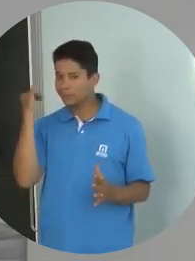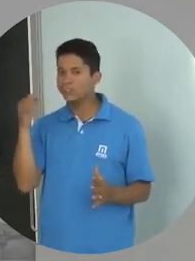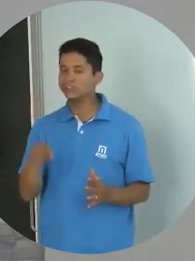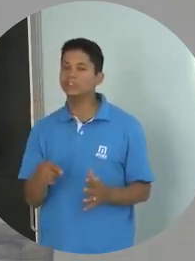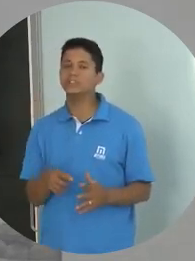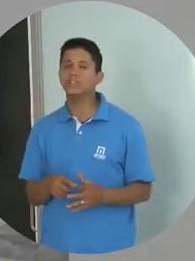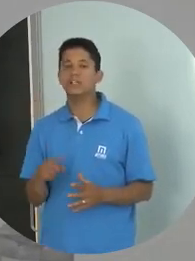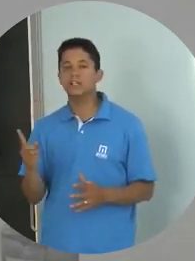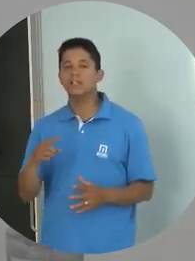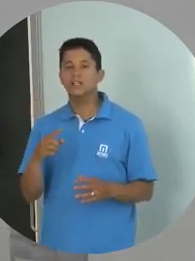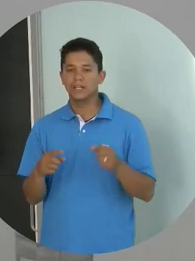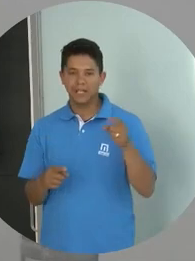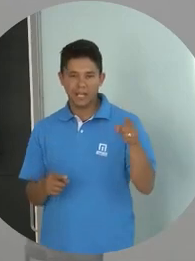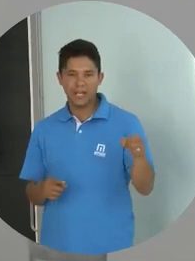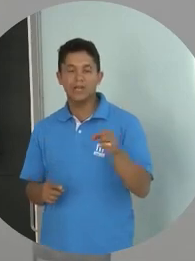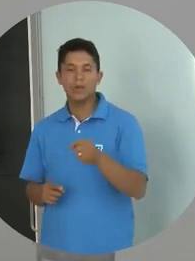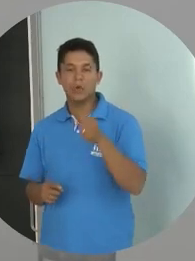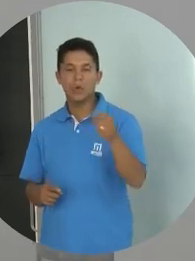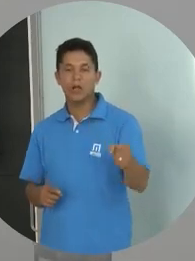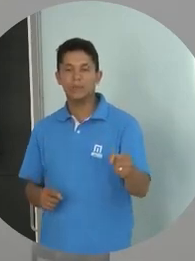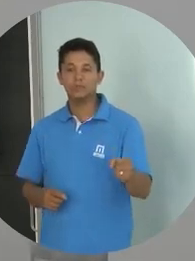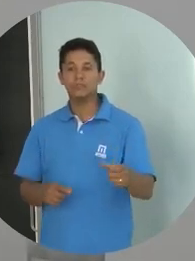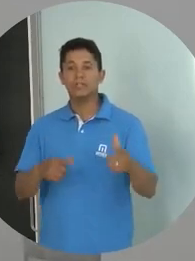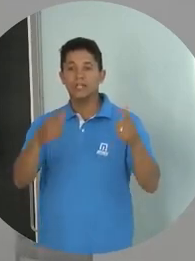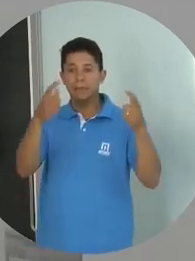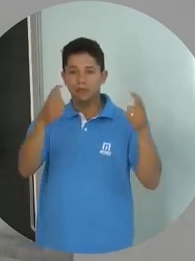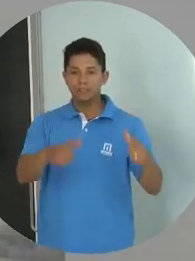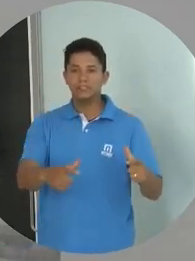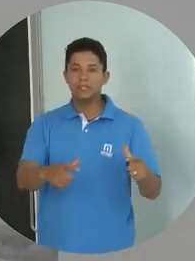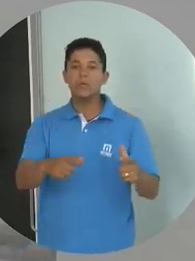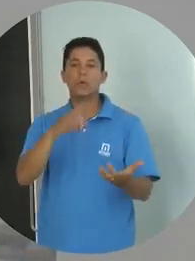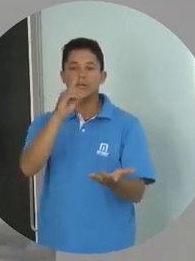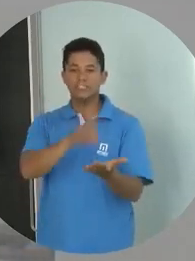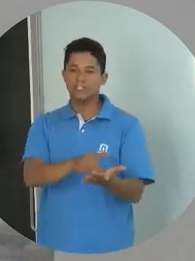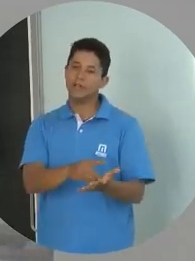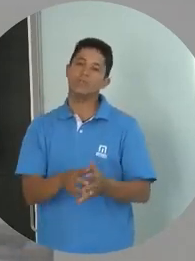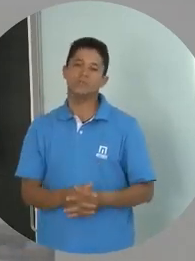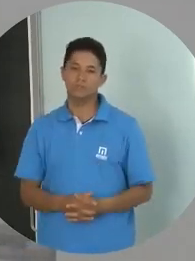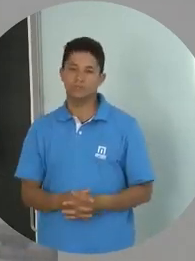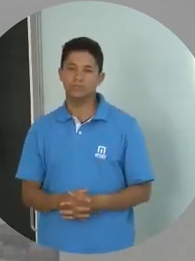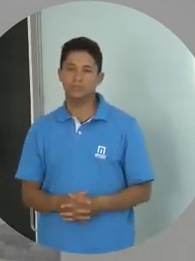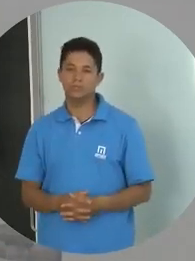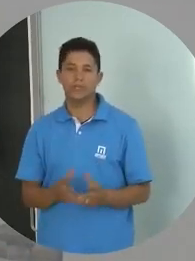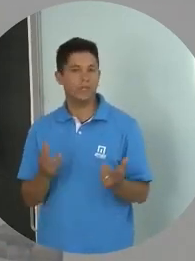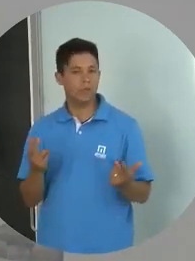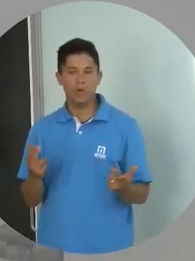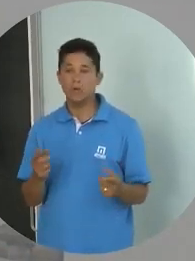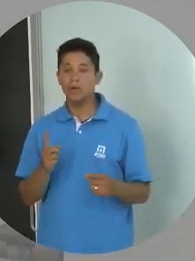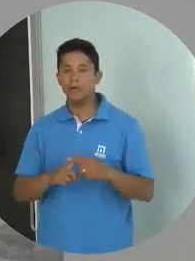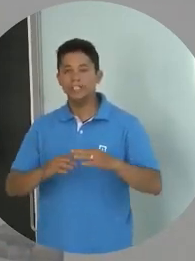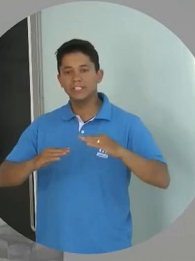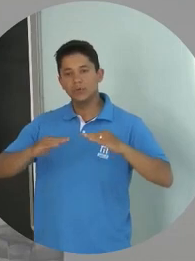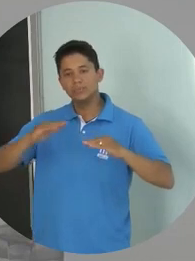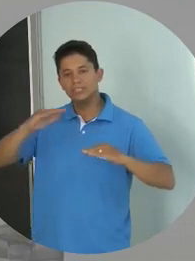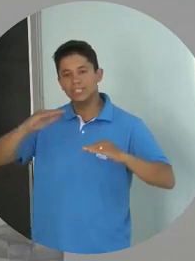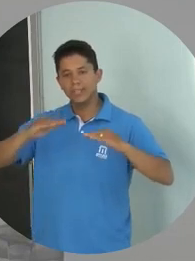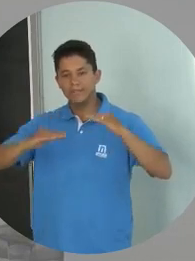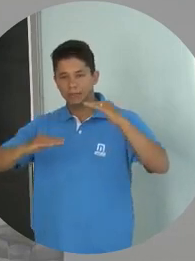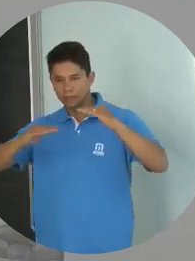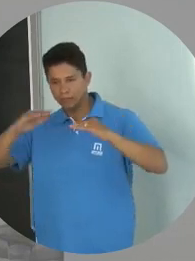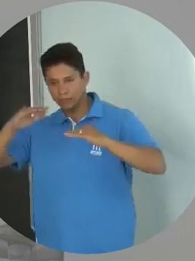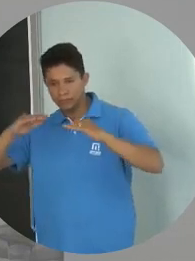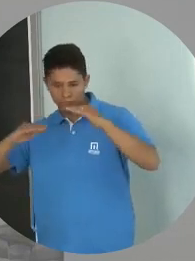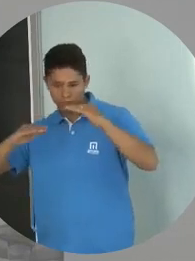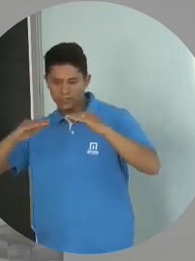nós colocamos na posição original, porque tinha um desnível entre algumas placas e as placas que recalcaram. Então,